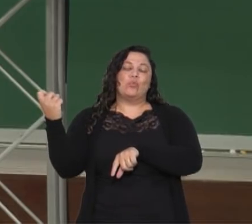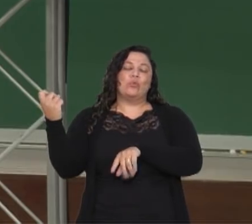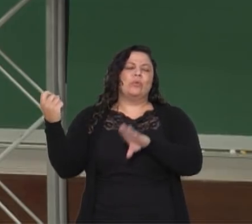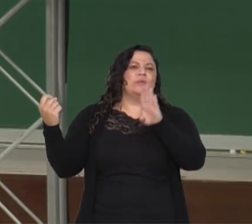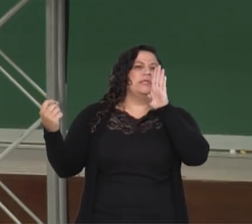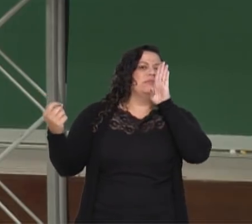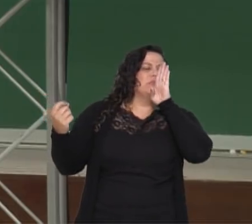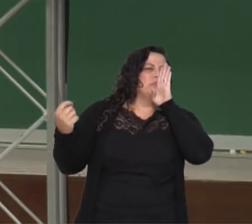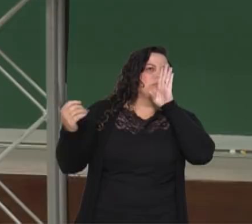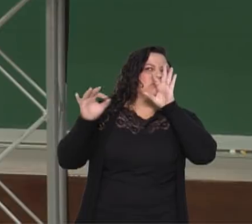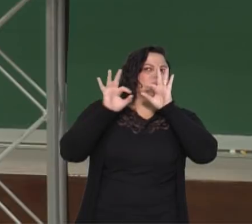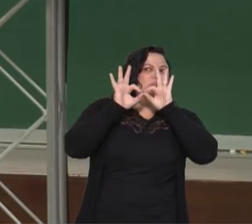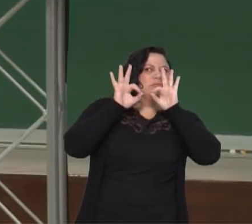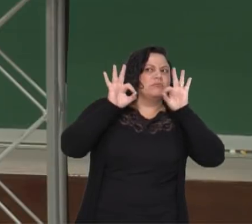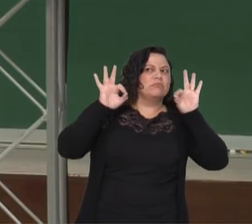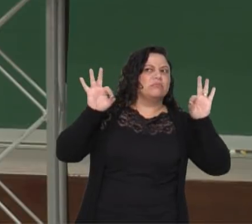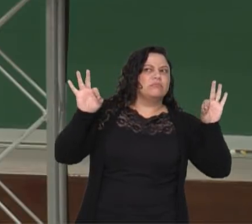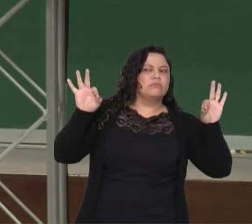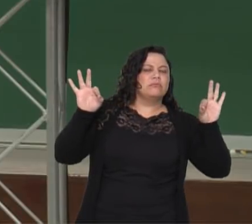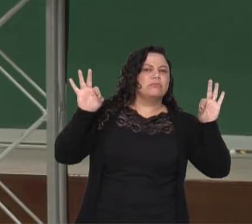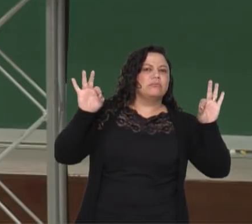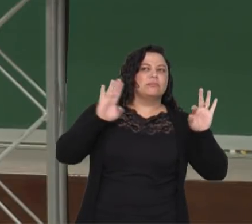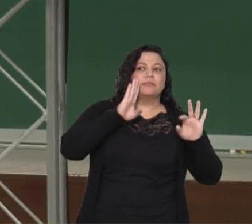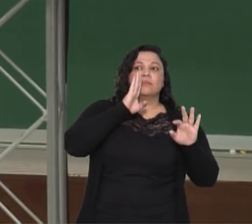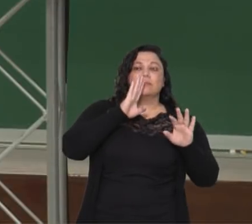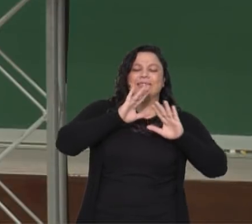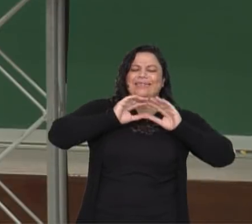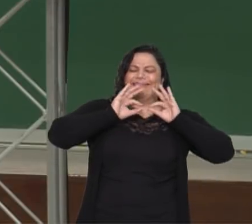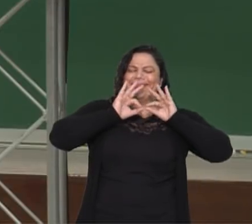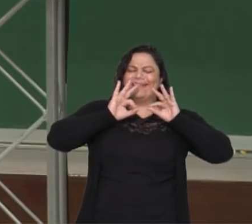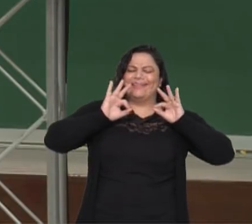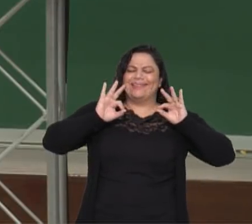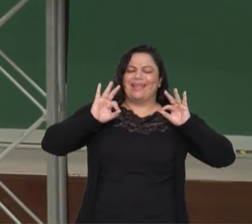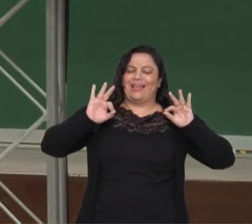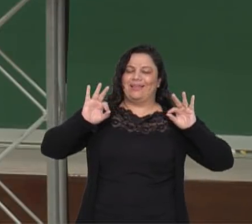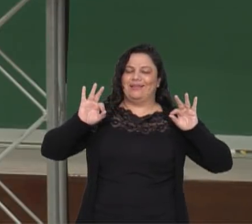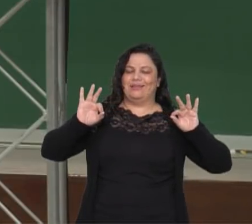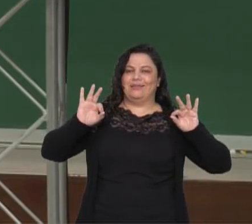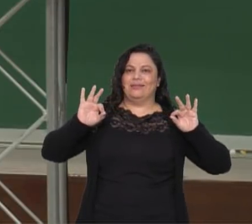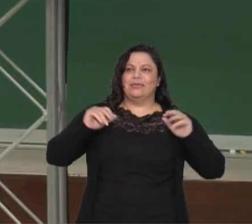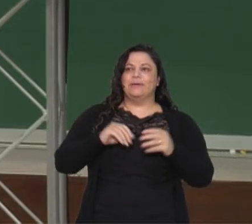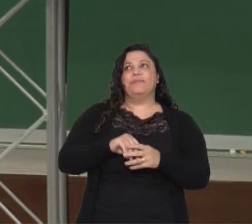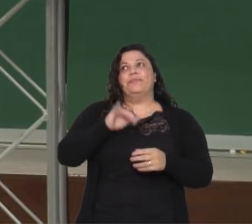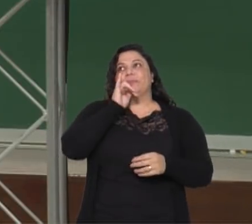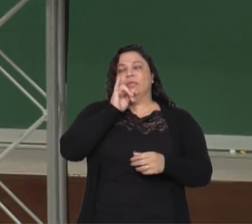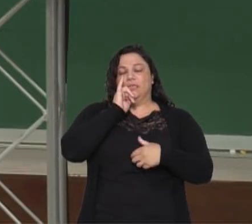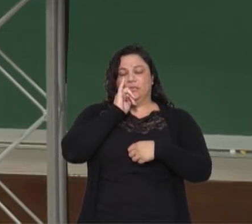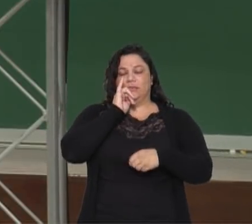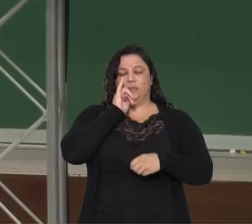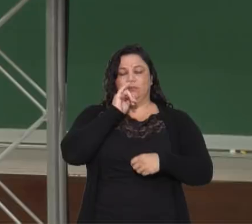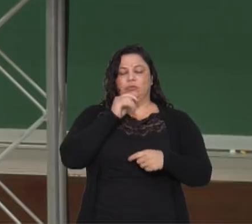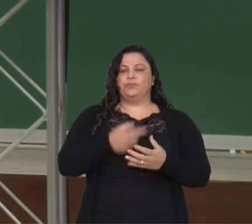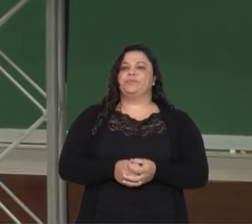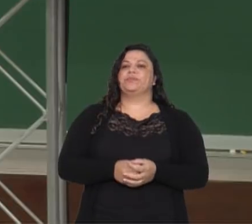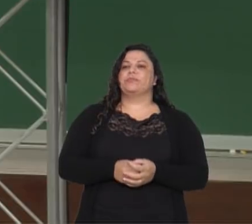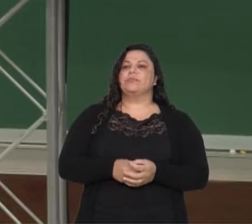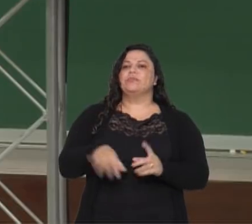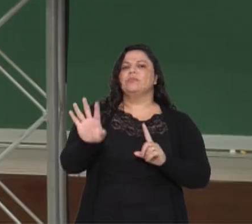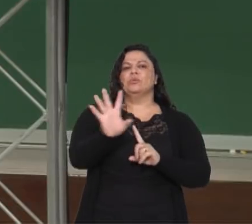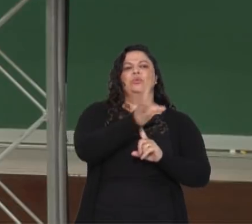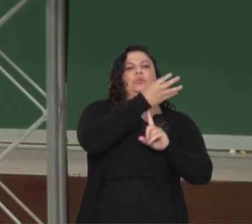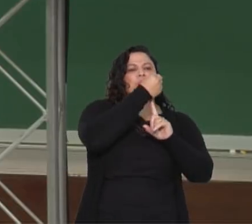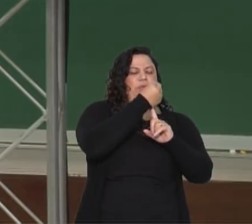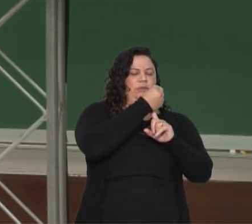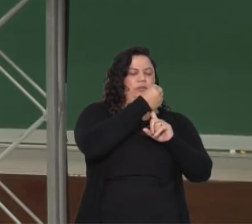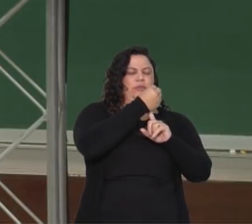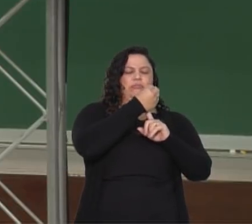uma composição musical, ele está justamente trabalhando com o silêncio, como se quando um artista plástico